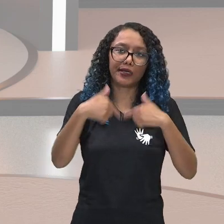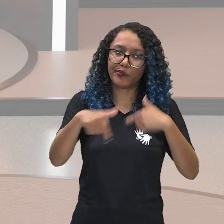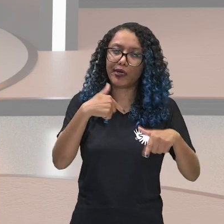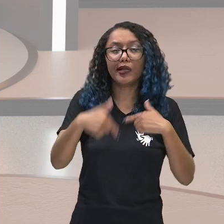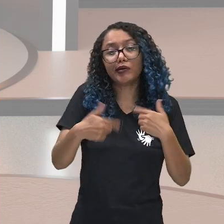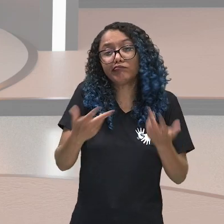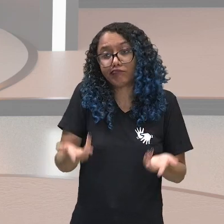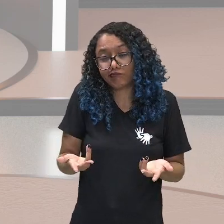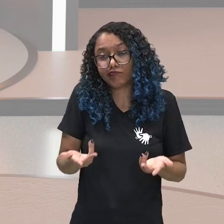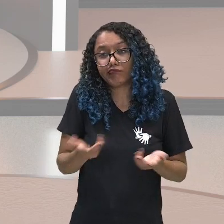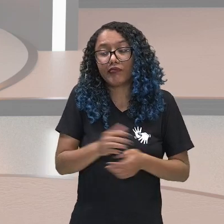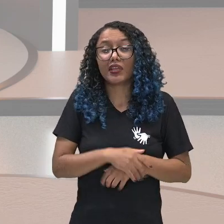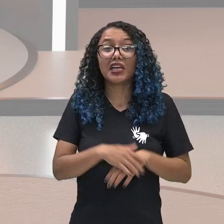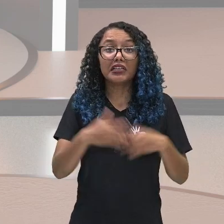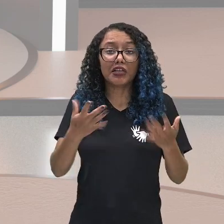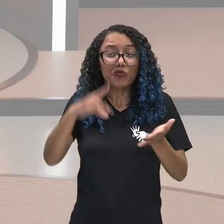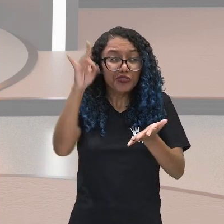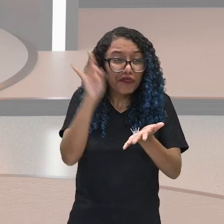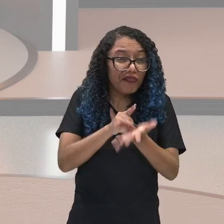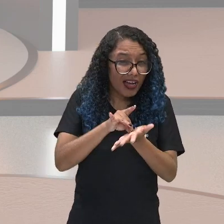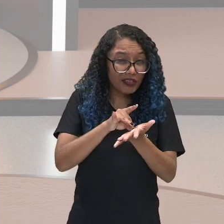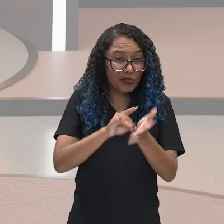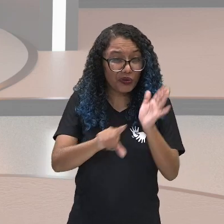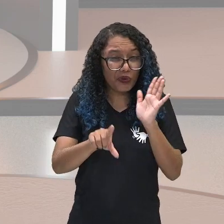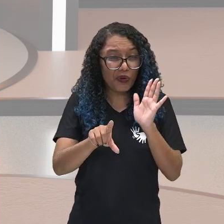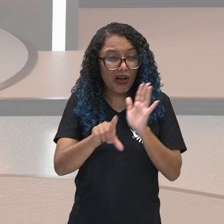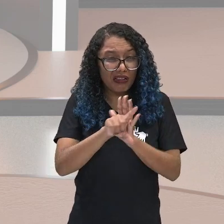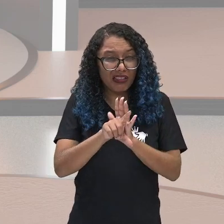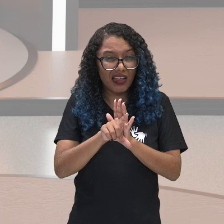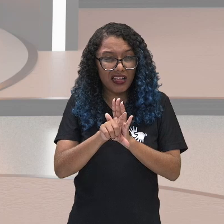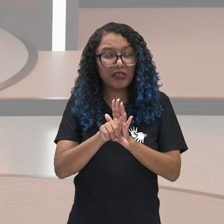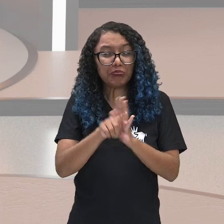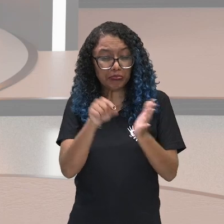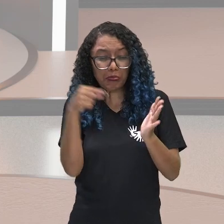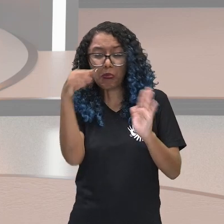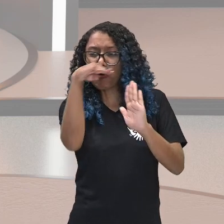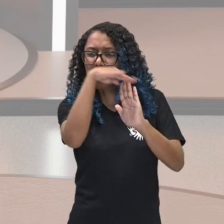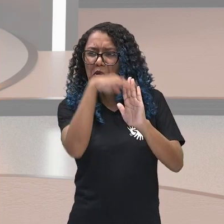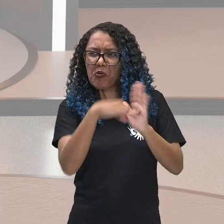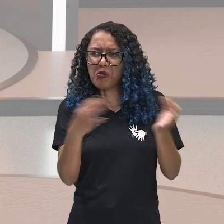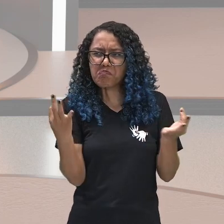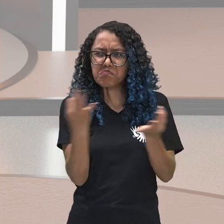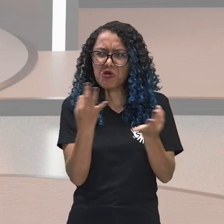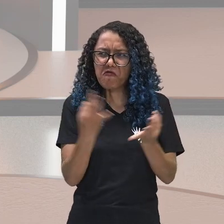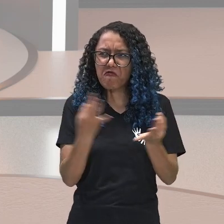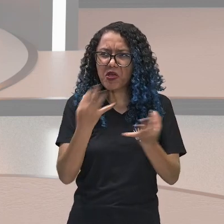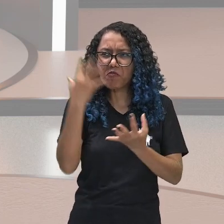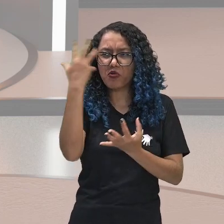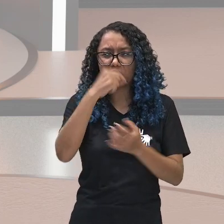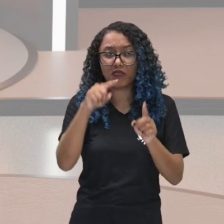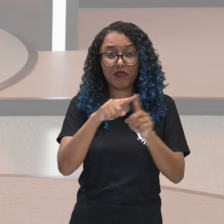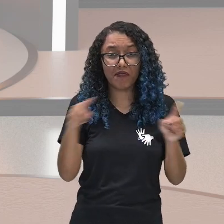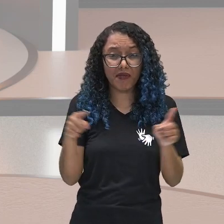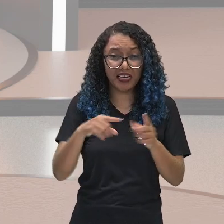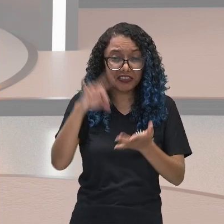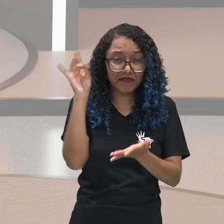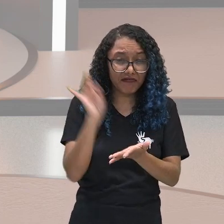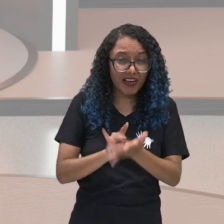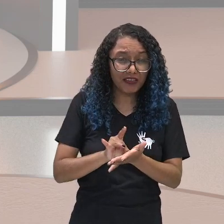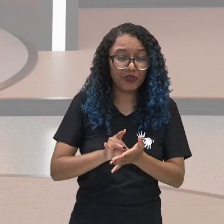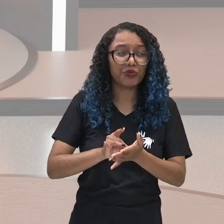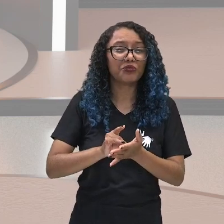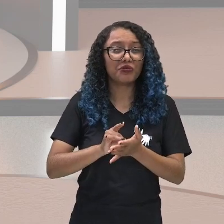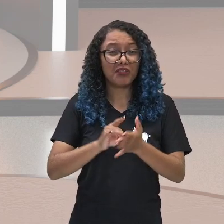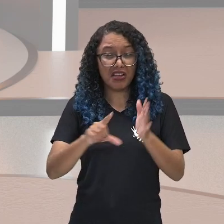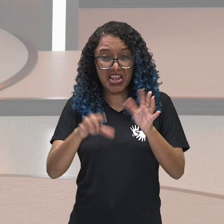escrava. Então, na prática, tá? A lei ela é bonita, mas na prática ela não funciona, porque o filho